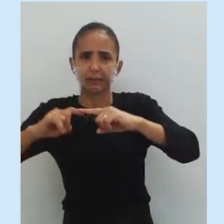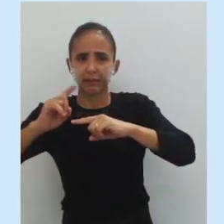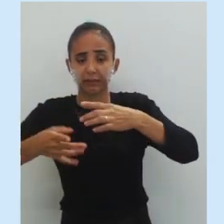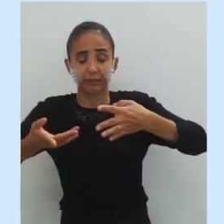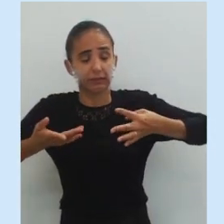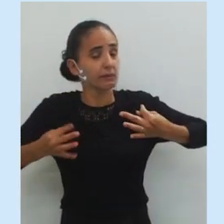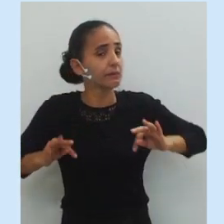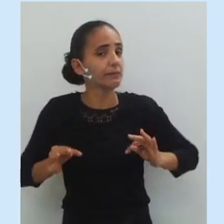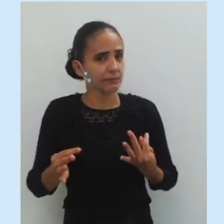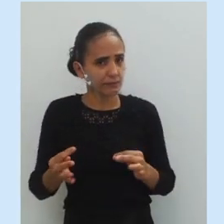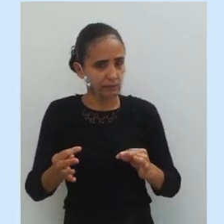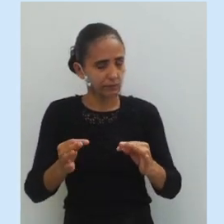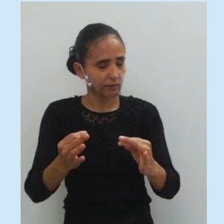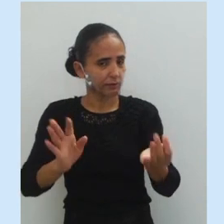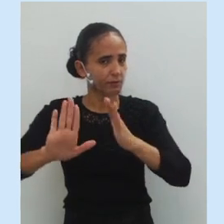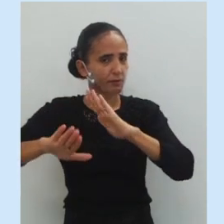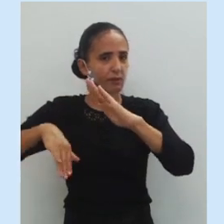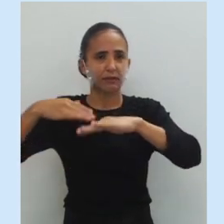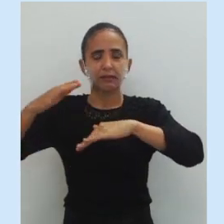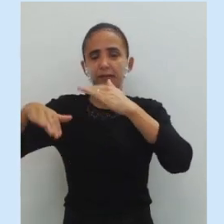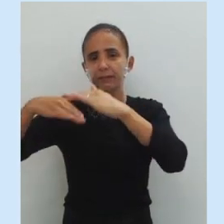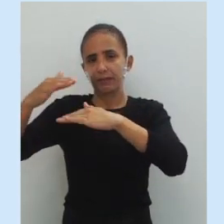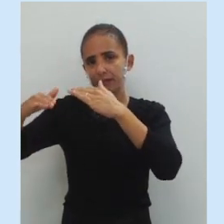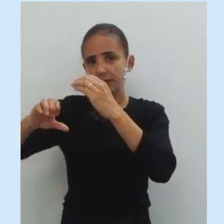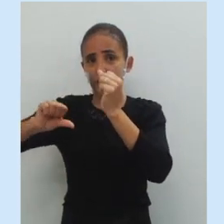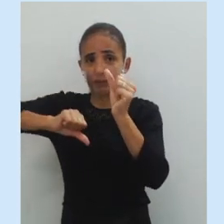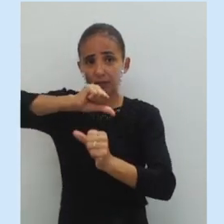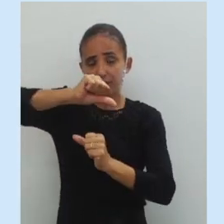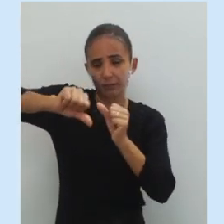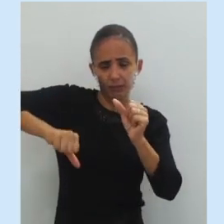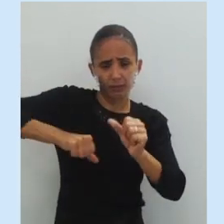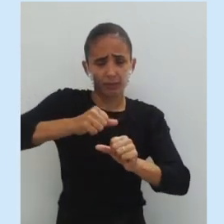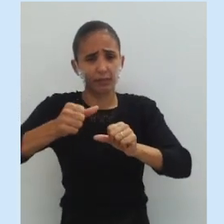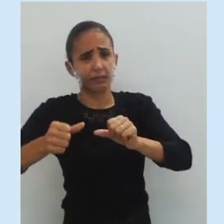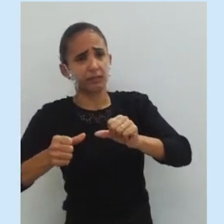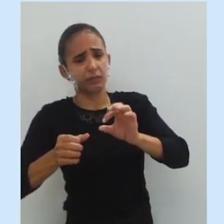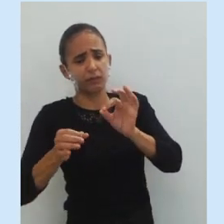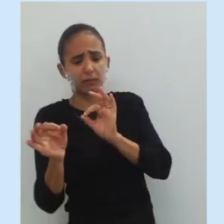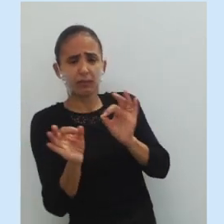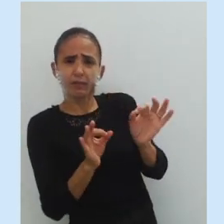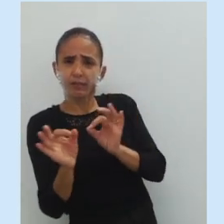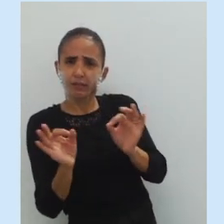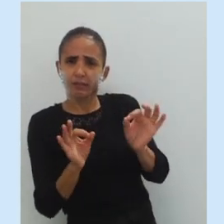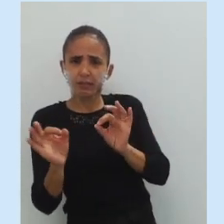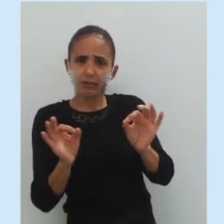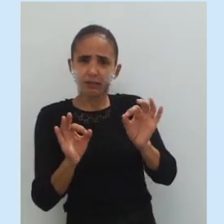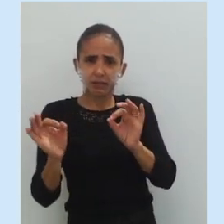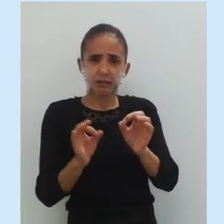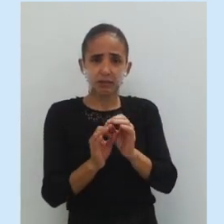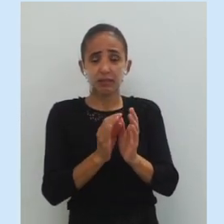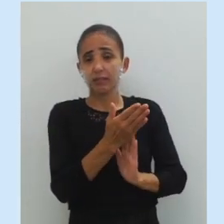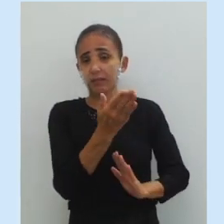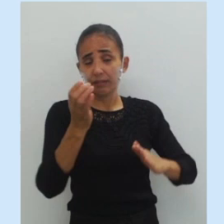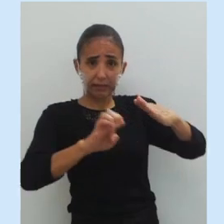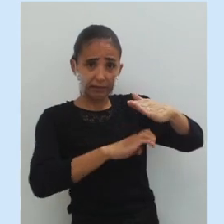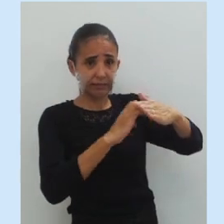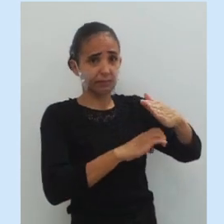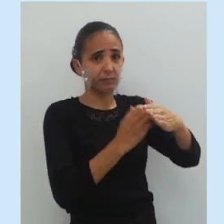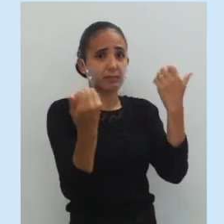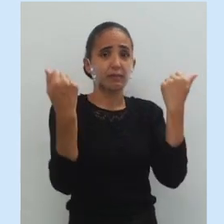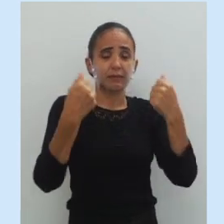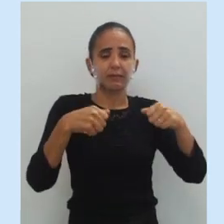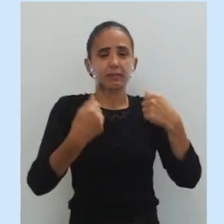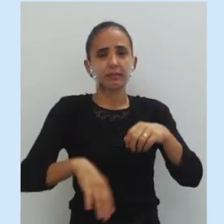modernizando aí seus processos e alterando as suas rotinas organizacionais, ela está sendo